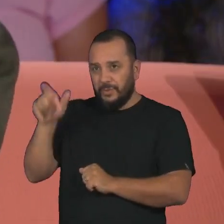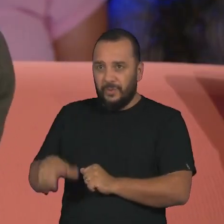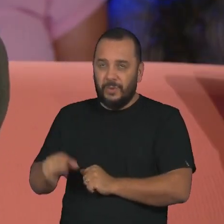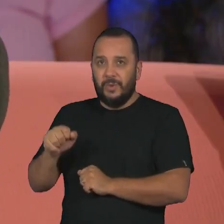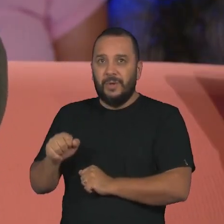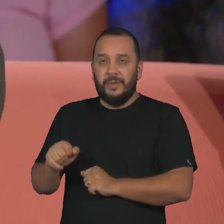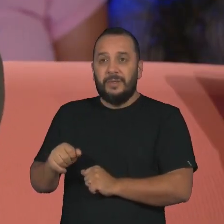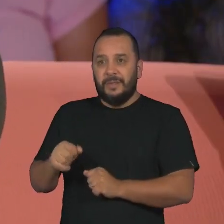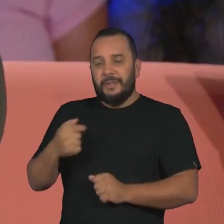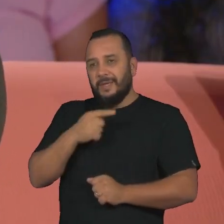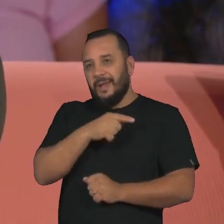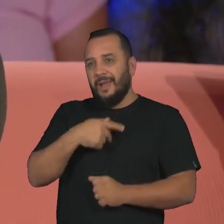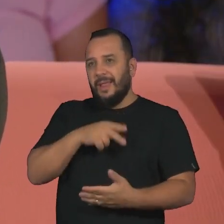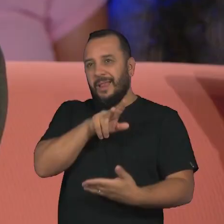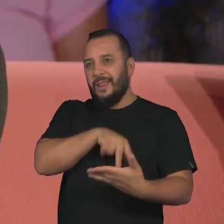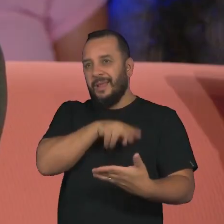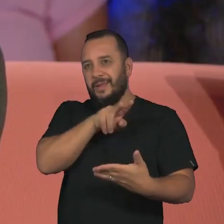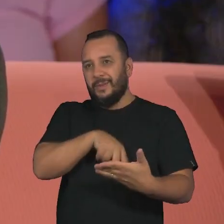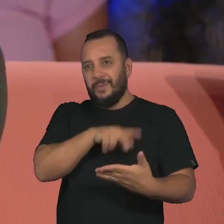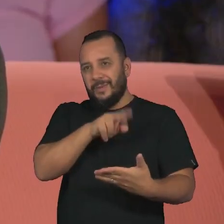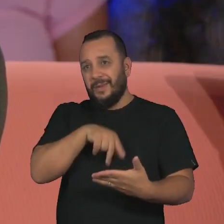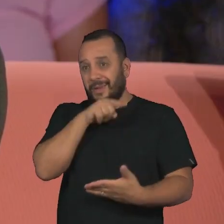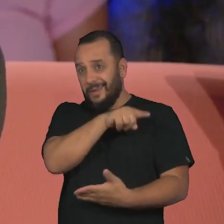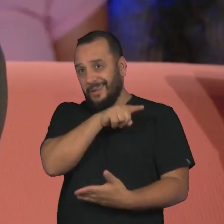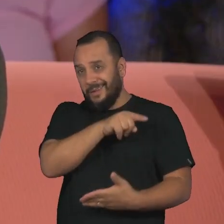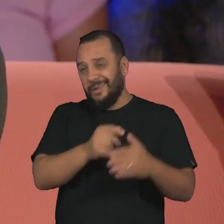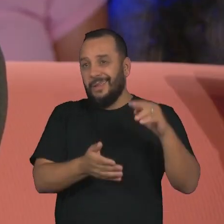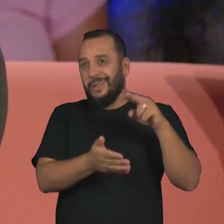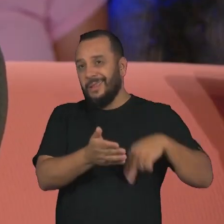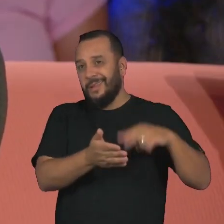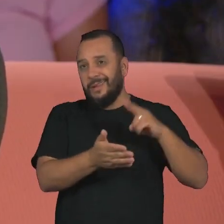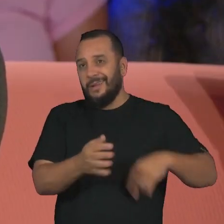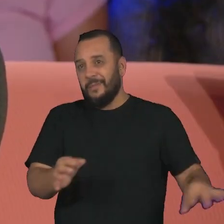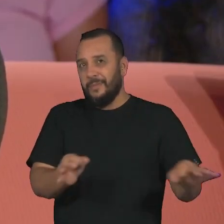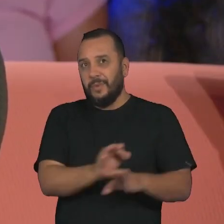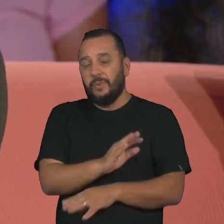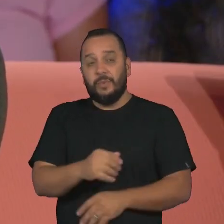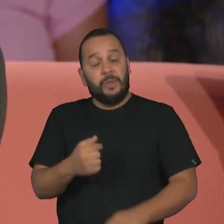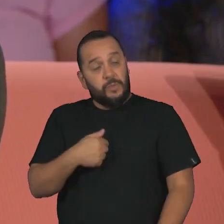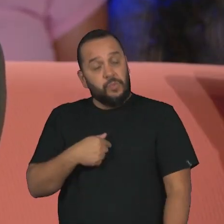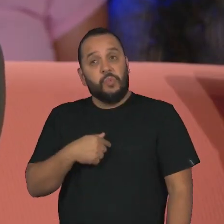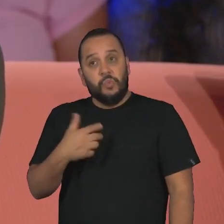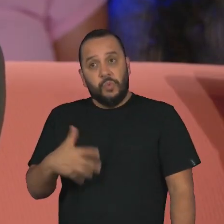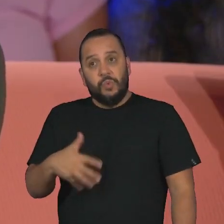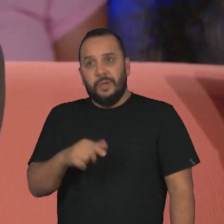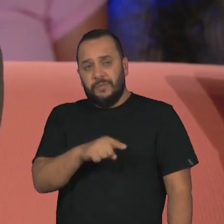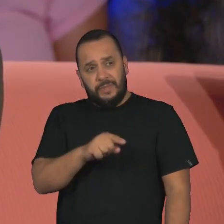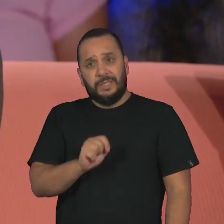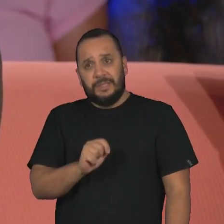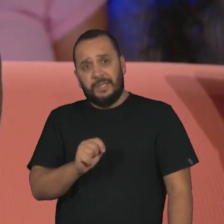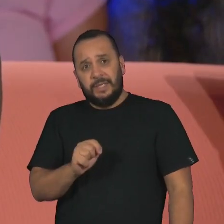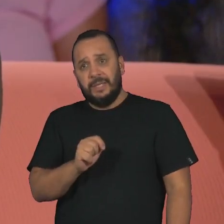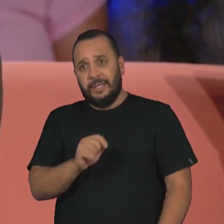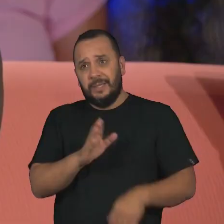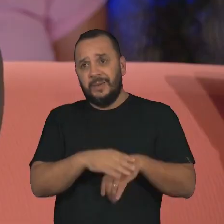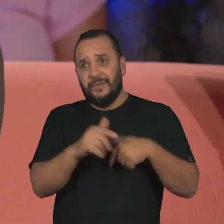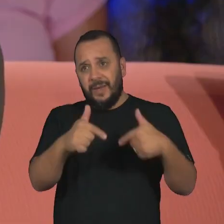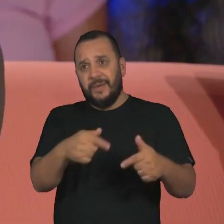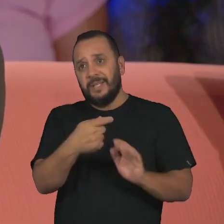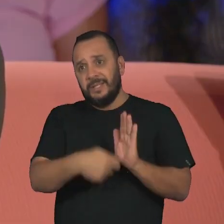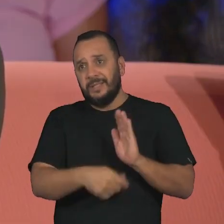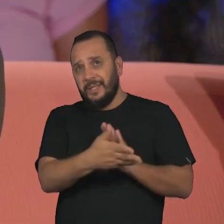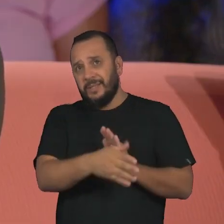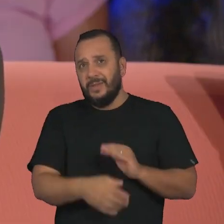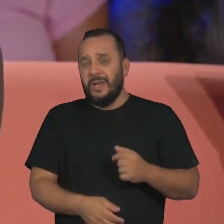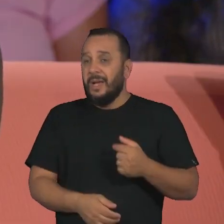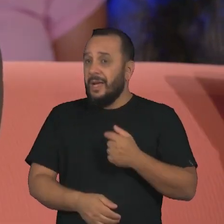fazendo uma leitura. E aí, quando acabou a leitura, eu falei: Clarice, você vai fazer esse texto?